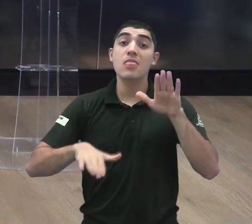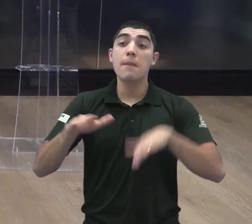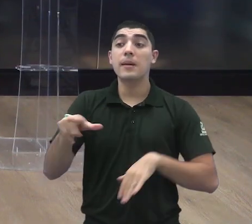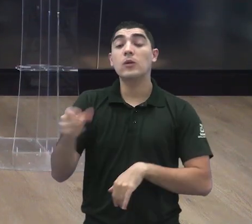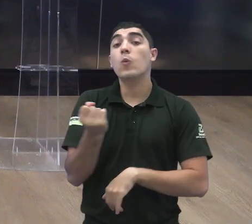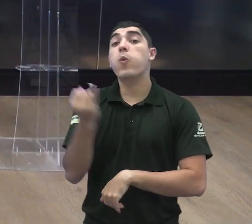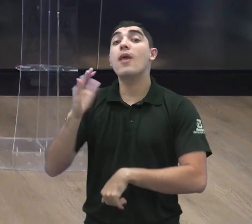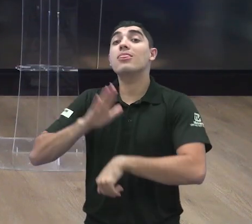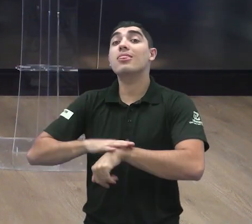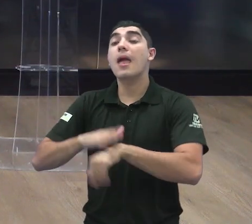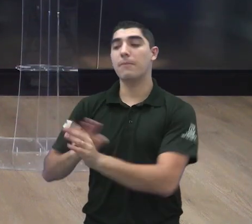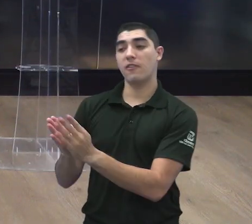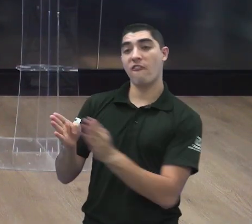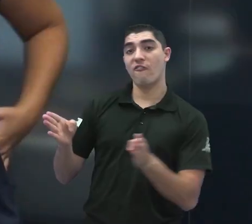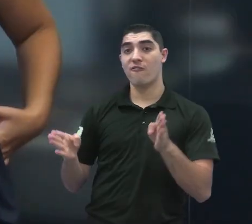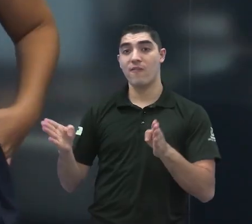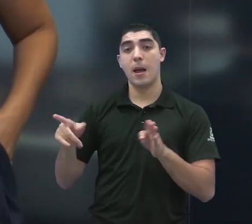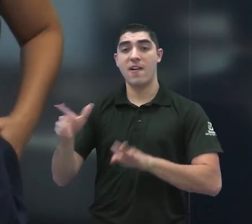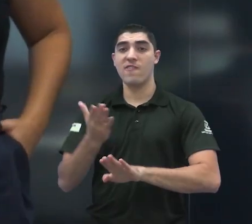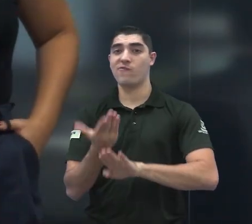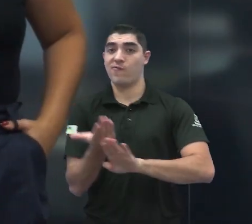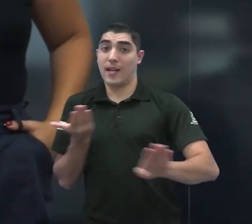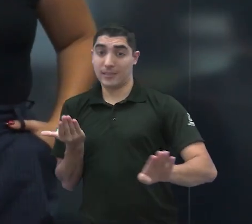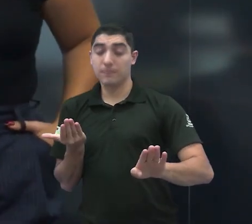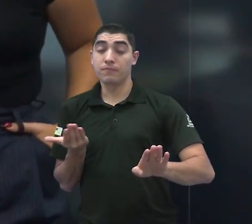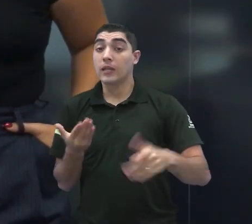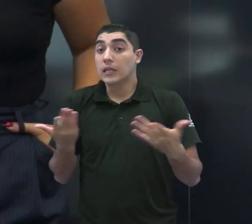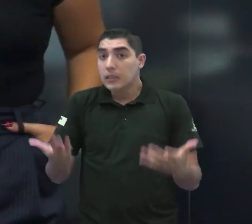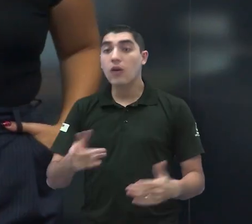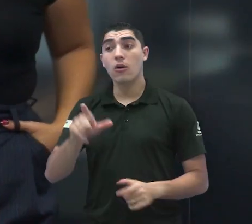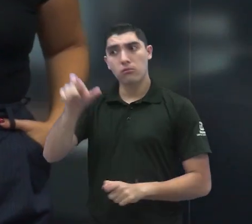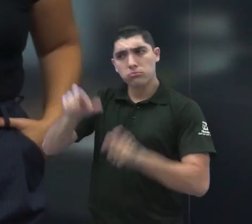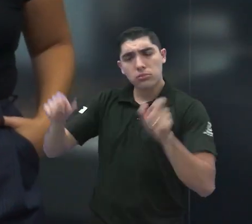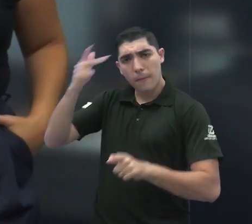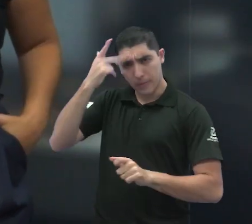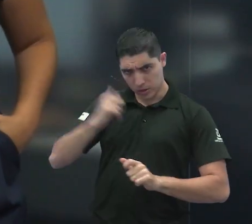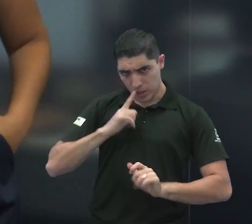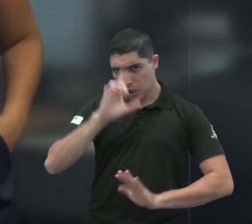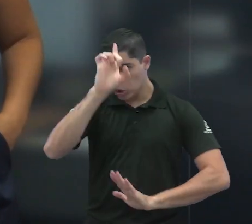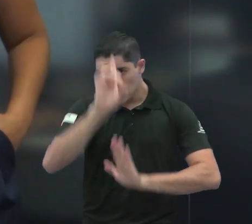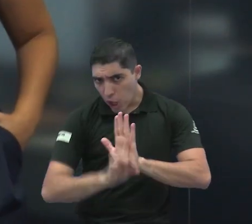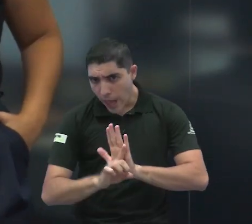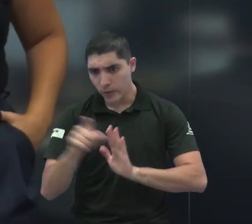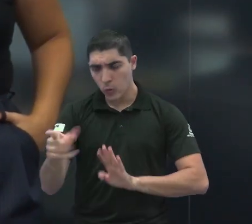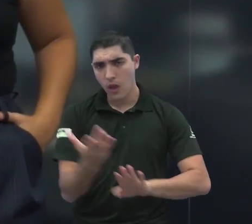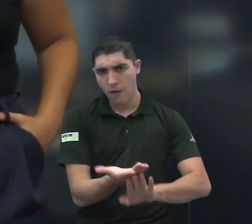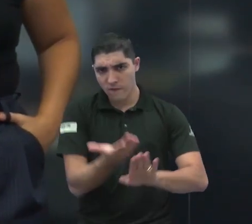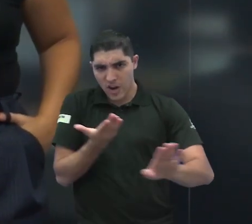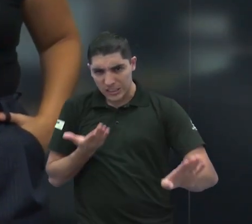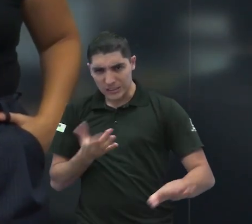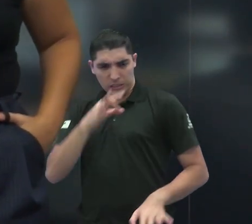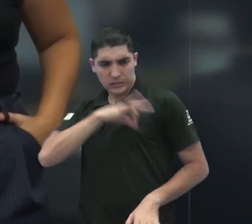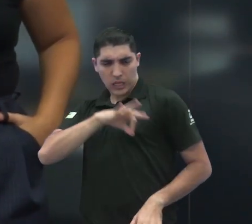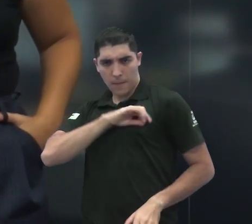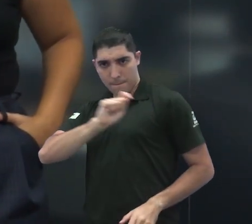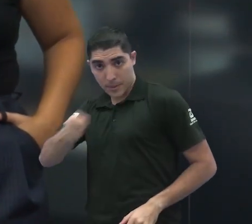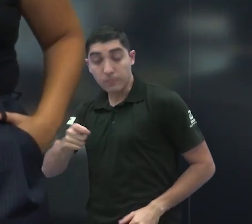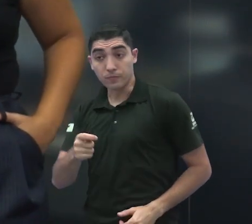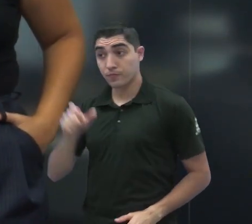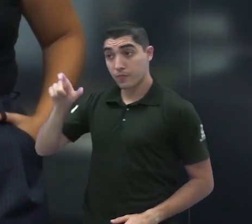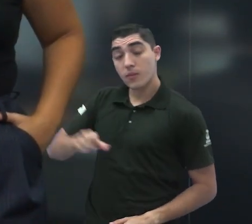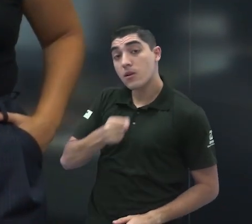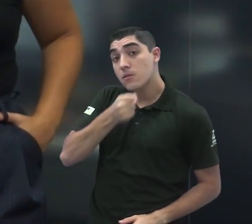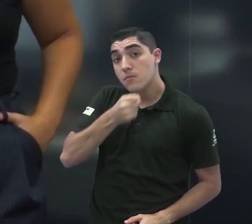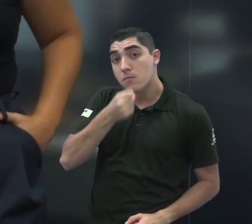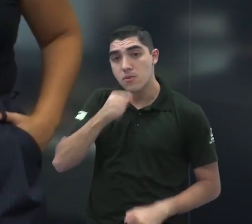do tempo do afastamento. E para a gente entender melhor quem tem direito ao auxílio-doença e quais são as regras para obter o